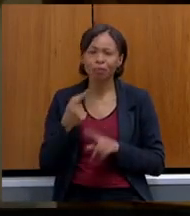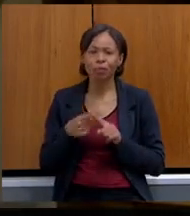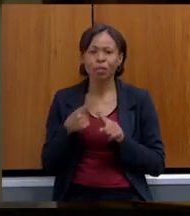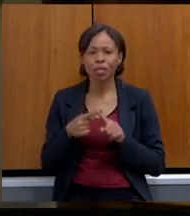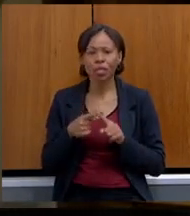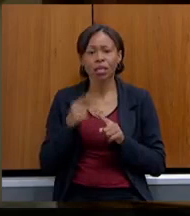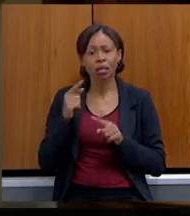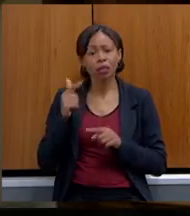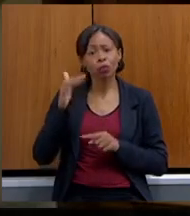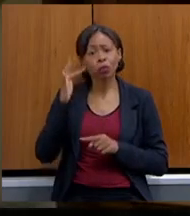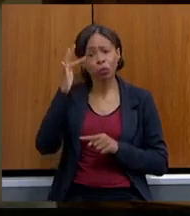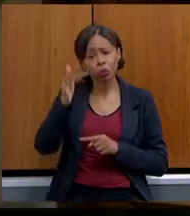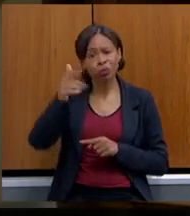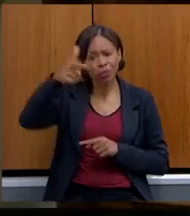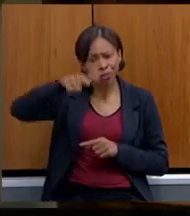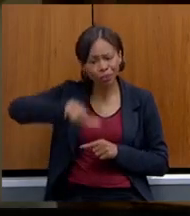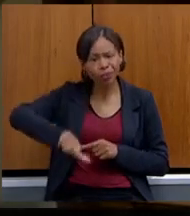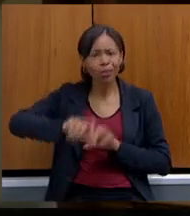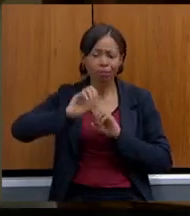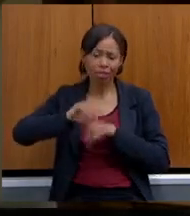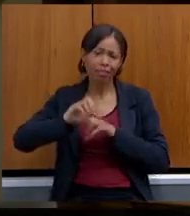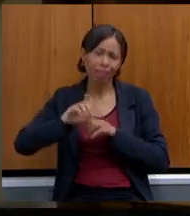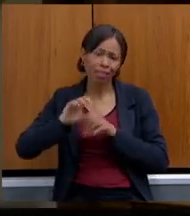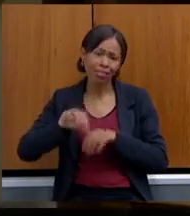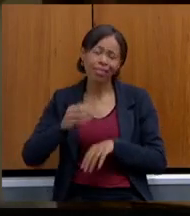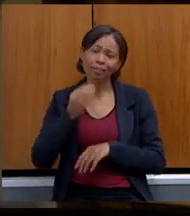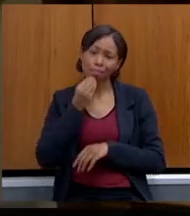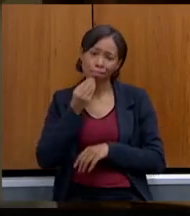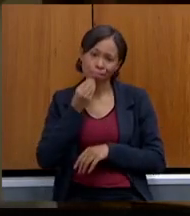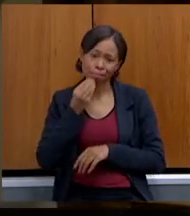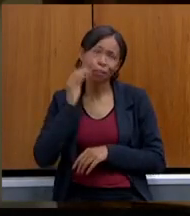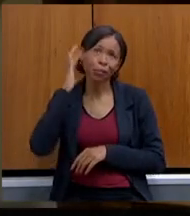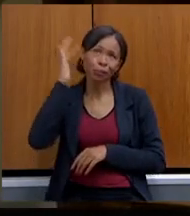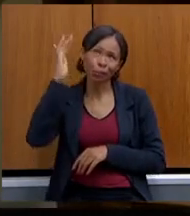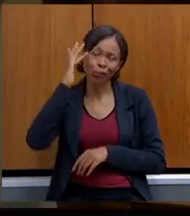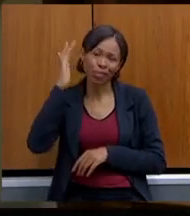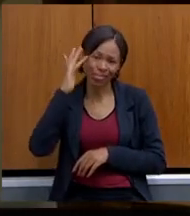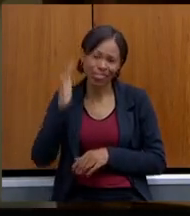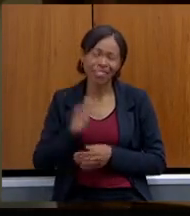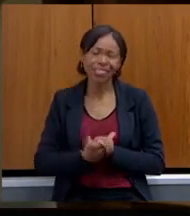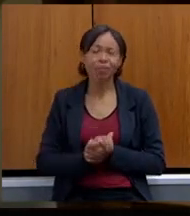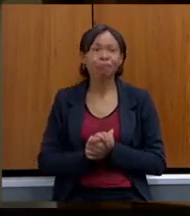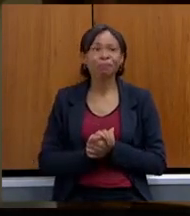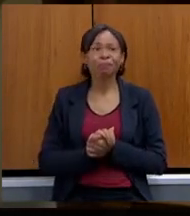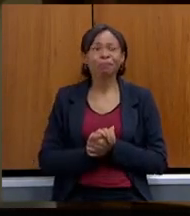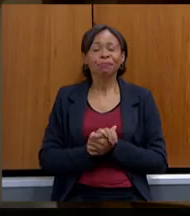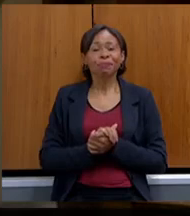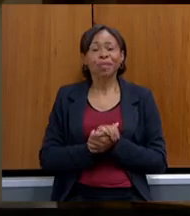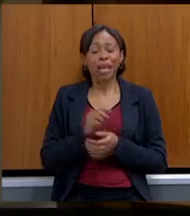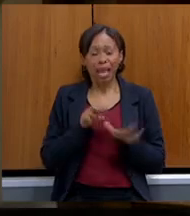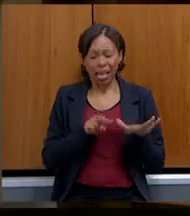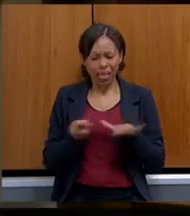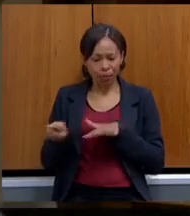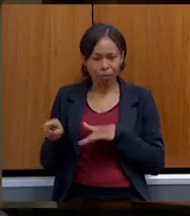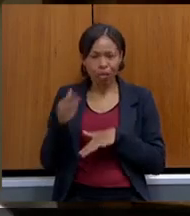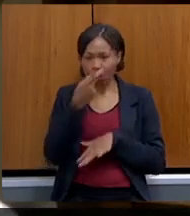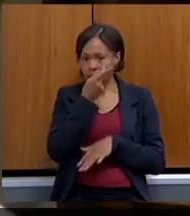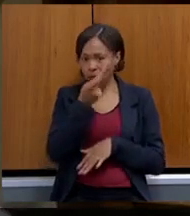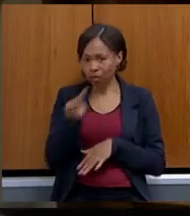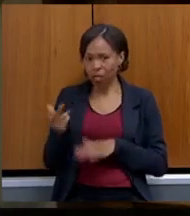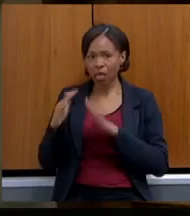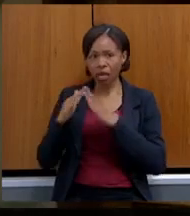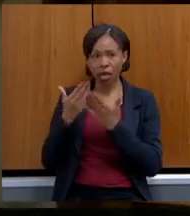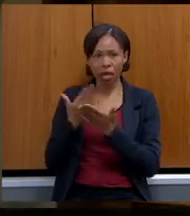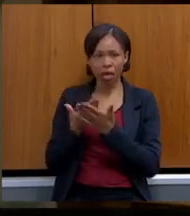educação que a gente espera que a gente põe o que a senhora quer e termino eu tinha graça de semana visitando a escola é uma beijo